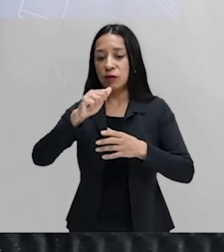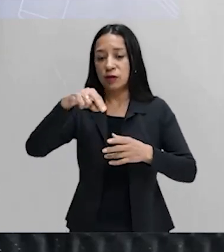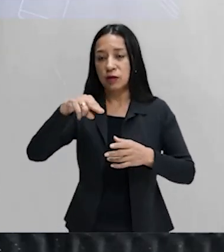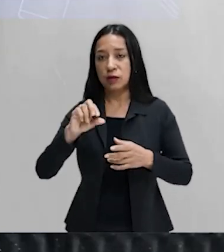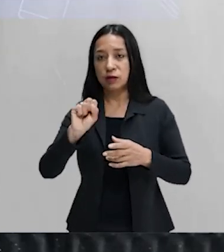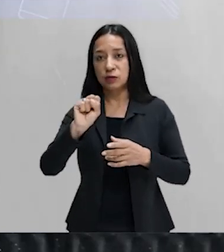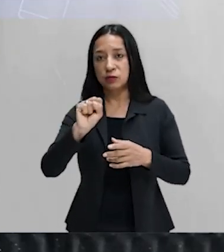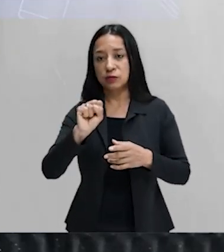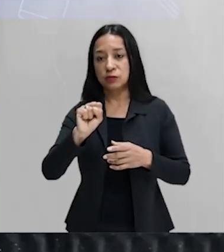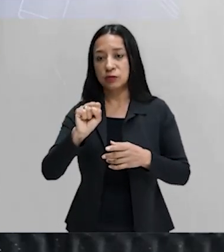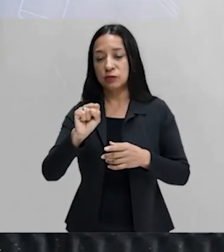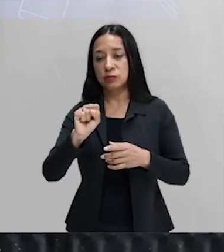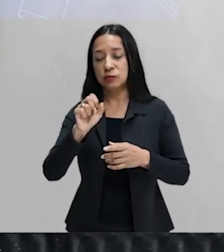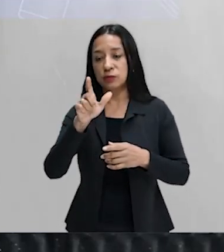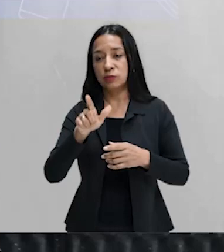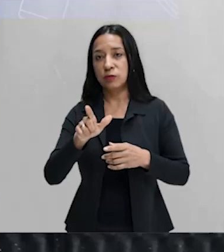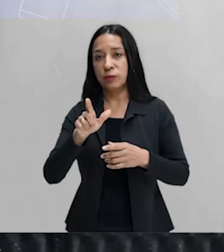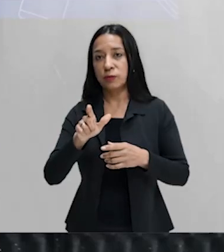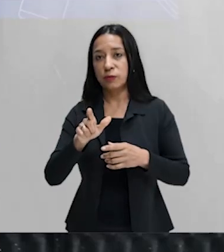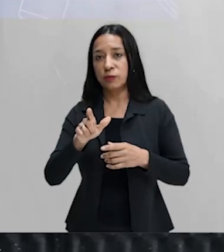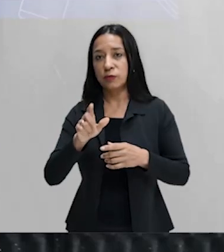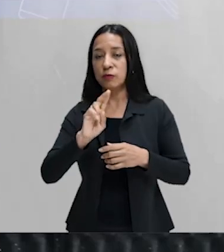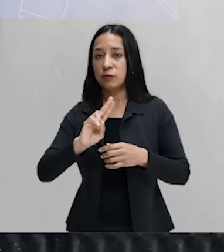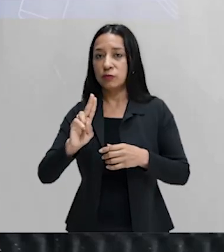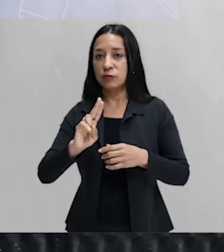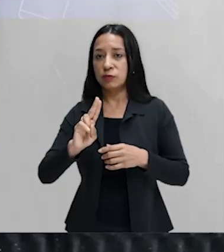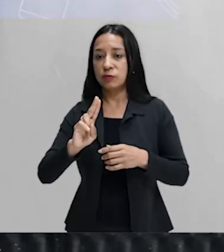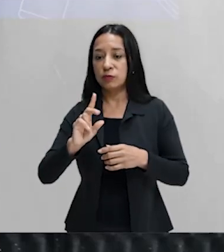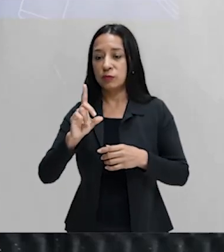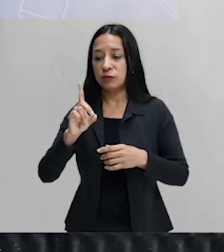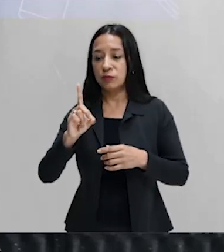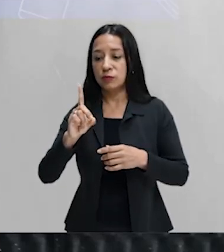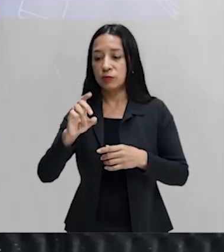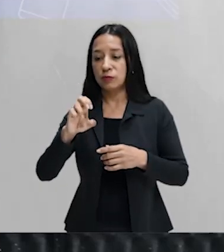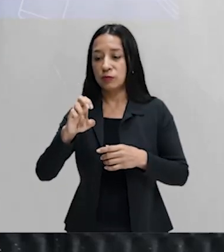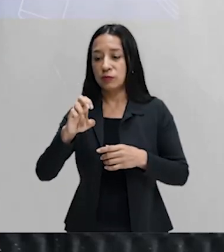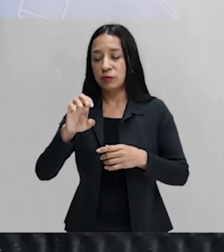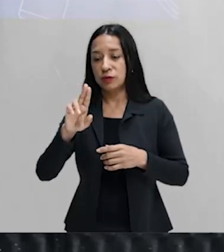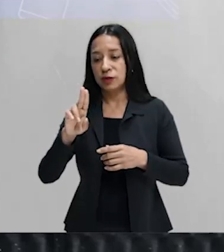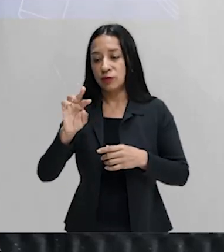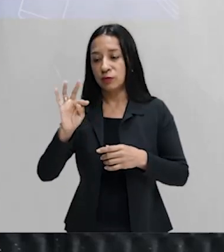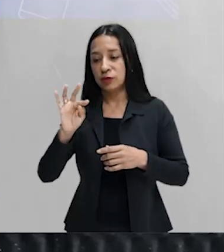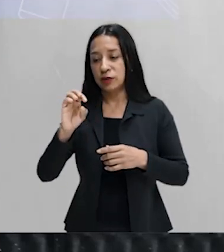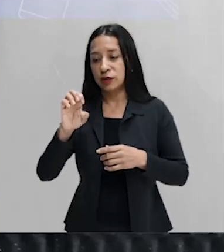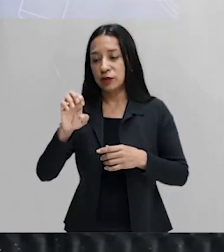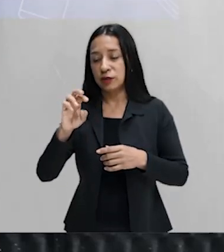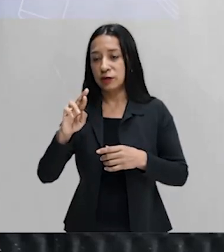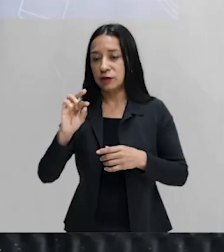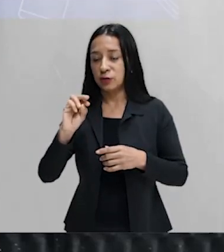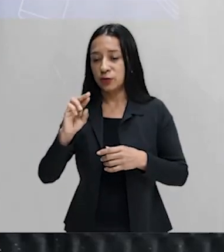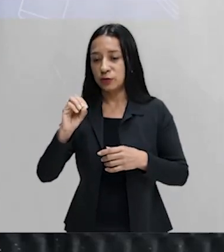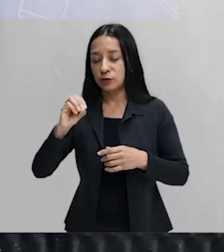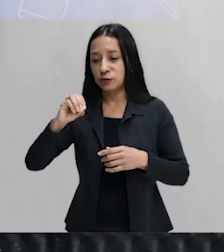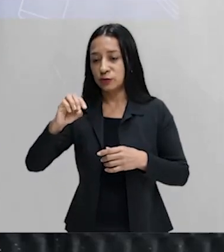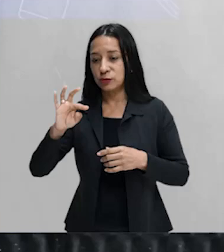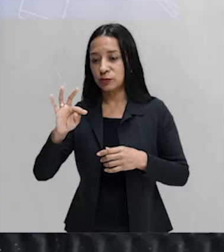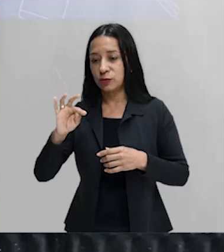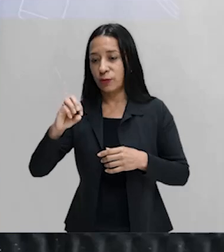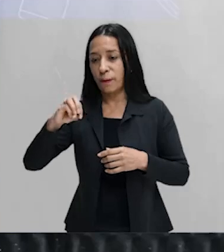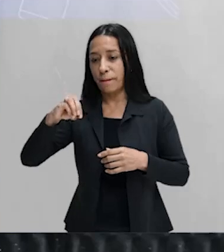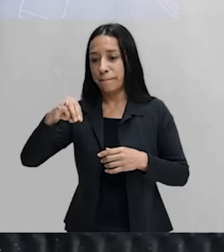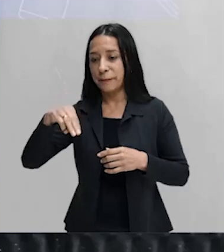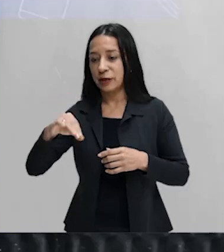ânus, esse indivíduo ele vai se chamar deuterostômio. ou